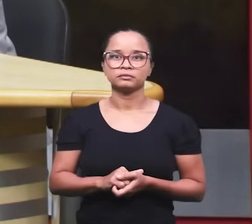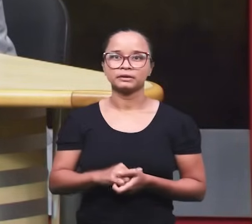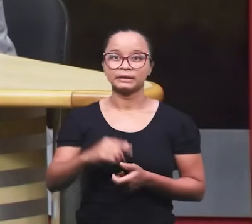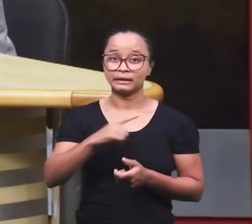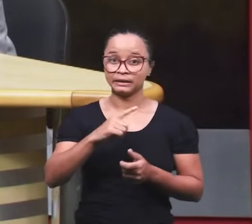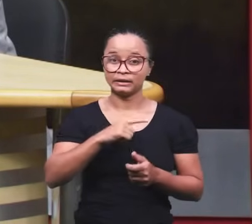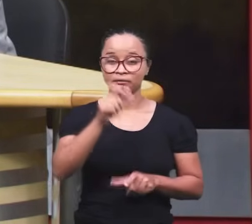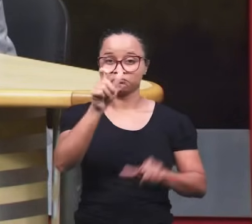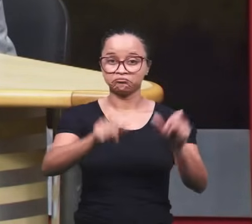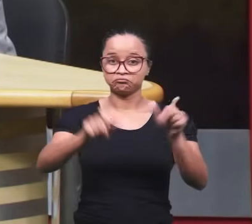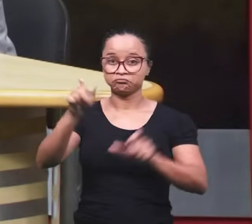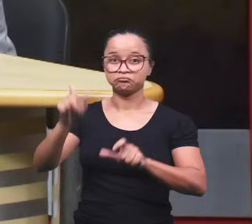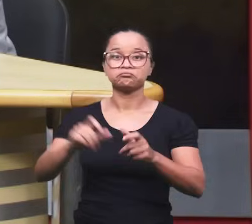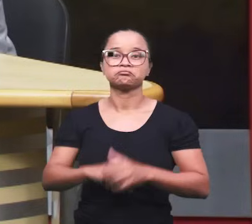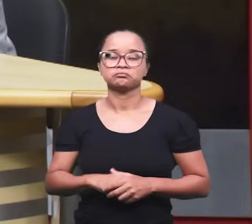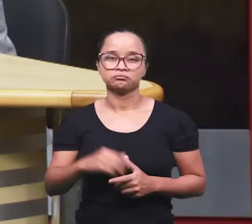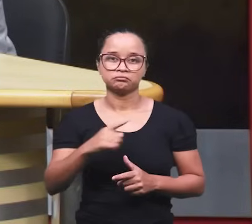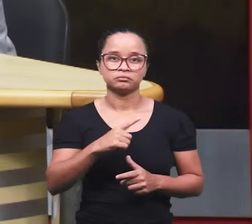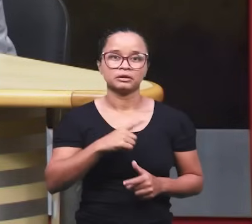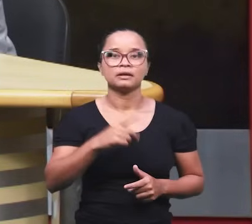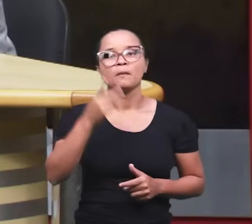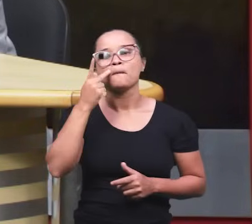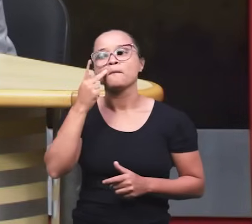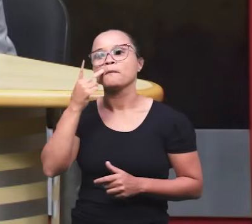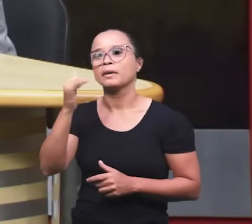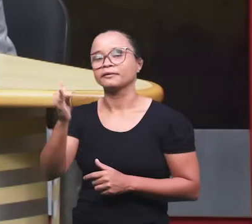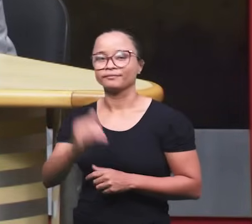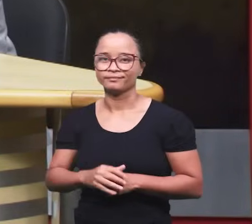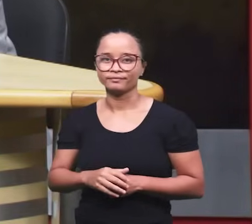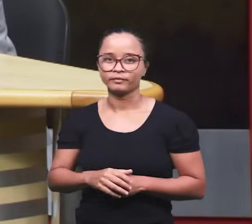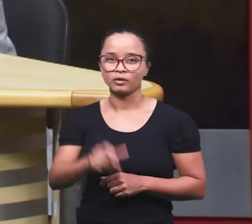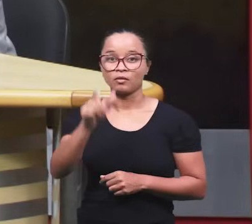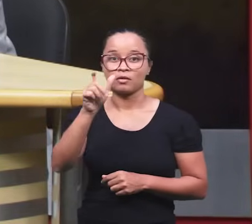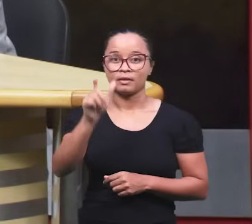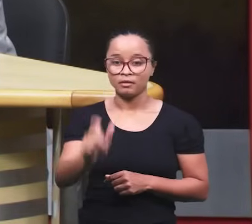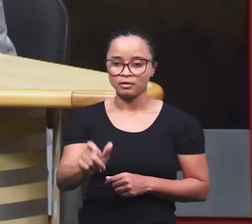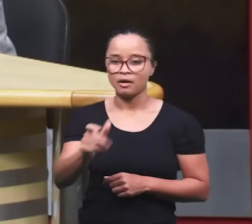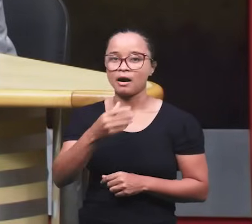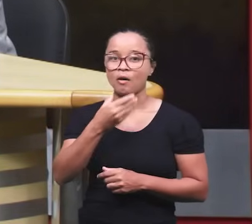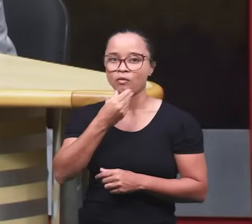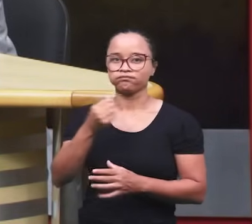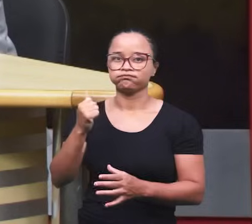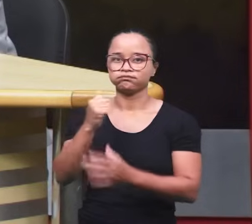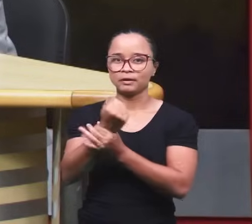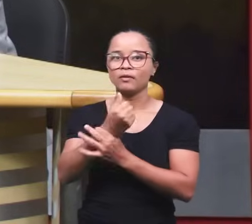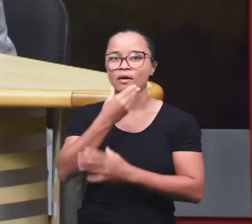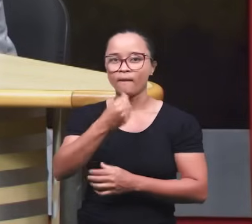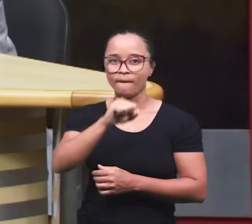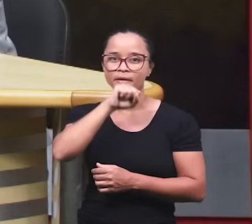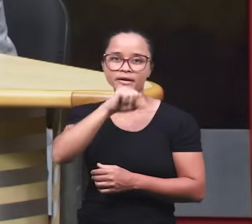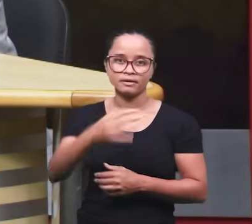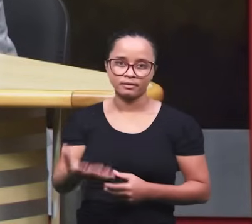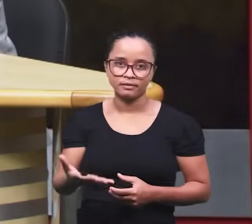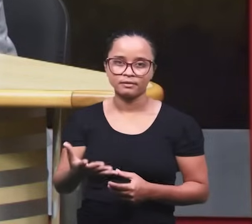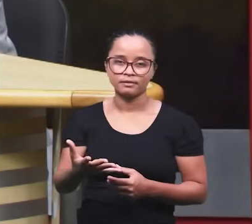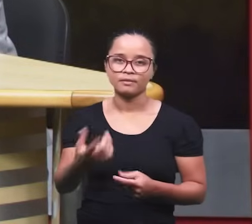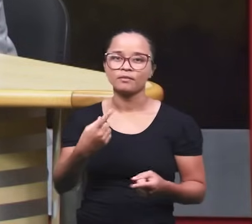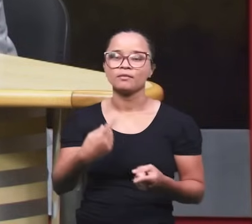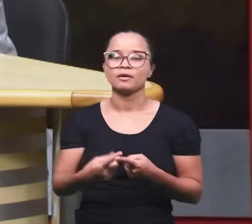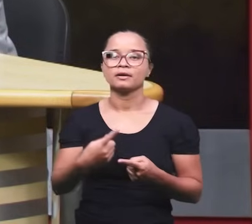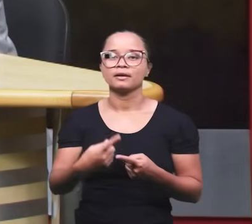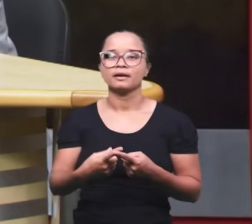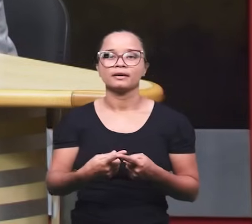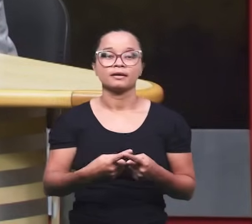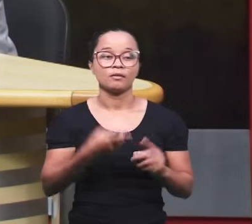próximo entra o personagem aí ele é considerado um pai né Uhum o pai Abraão né então era uma